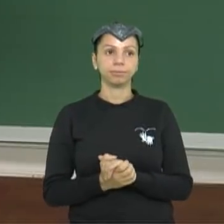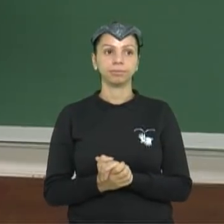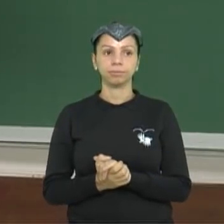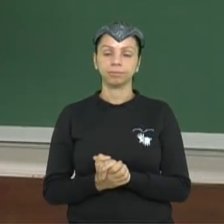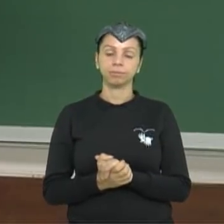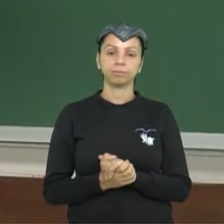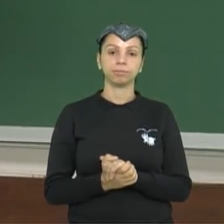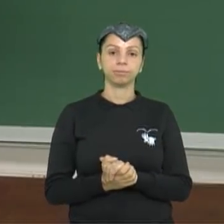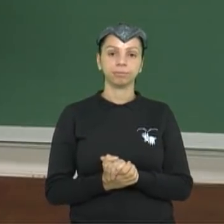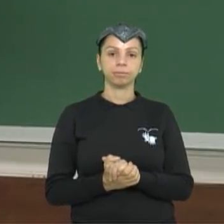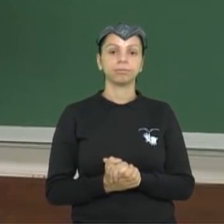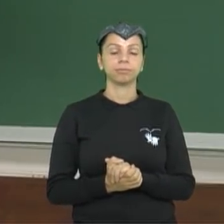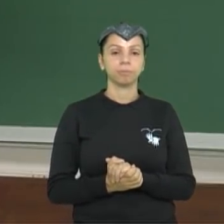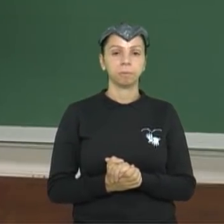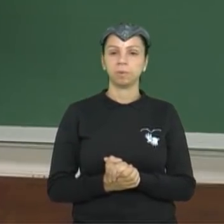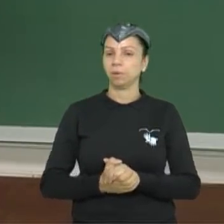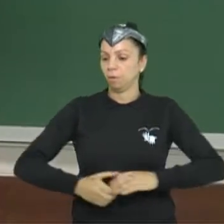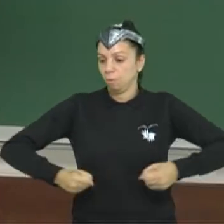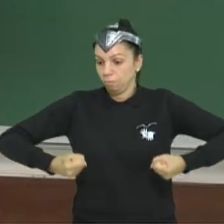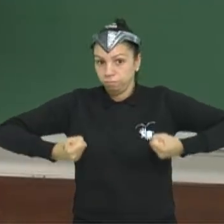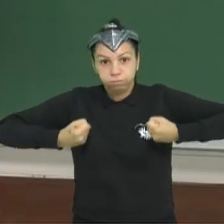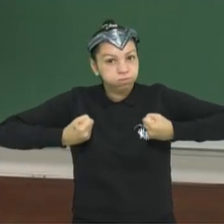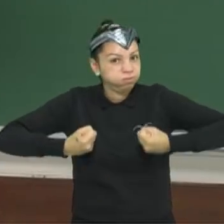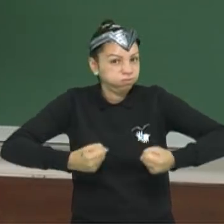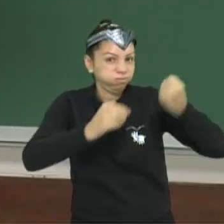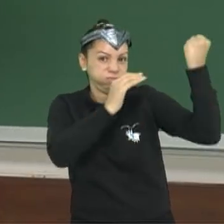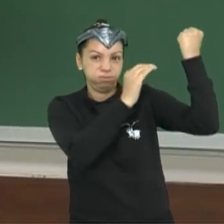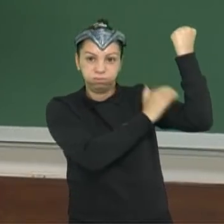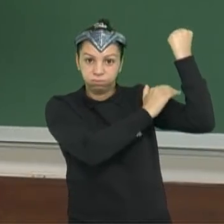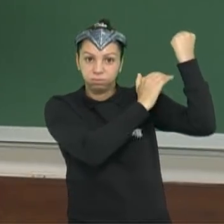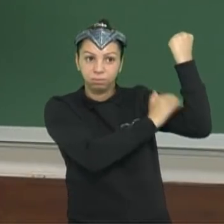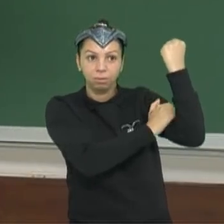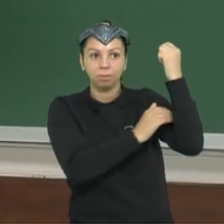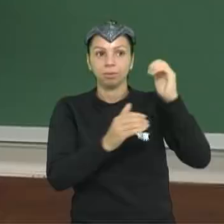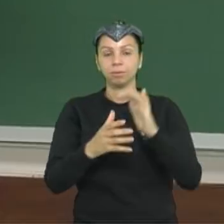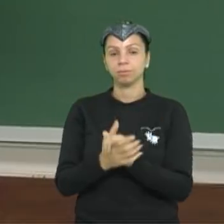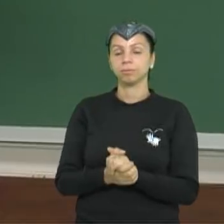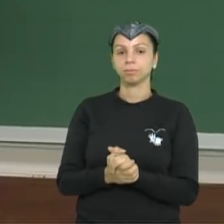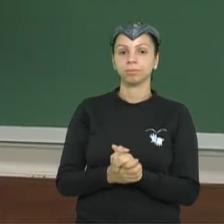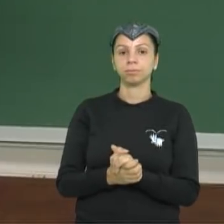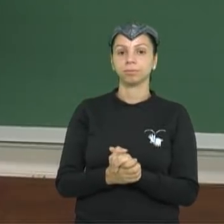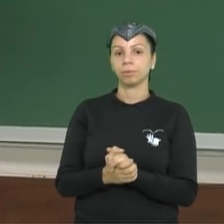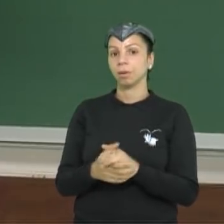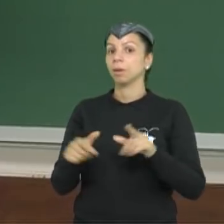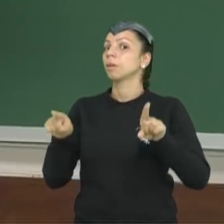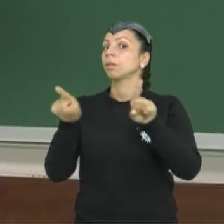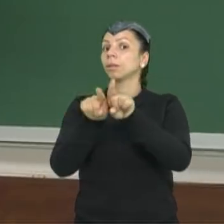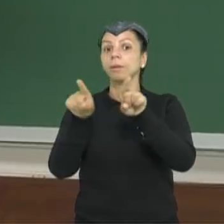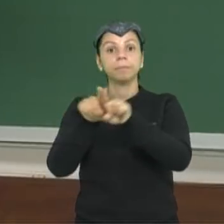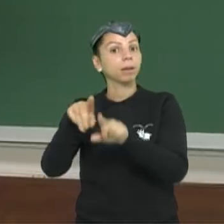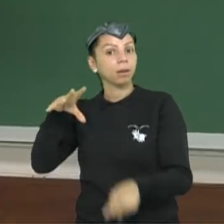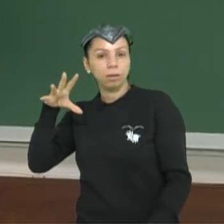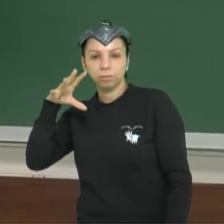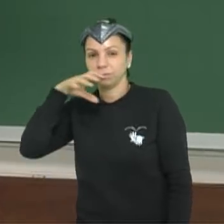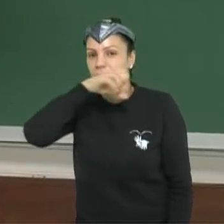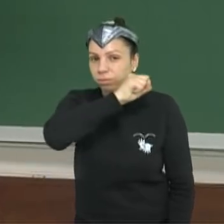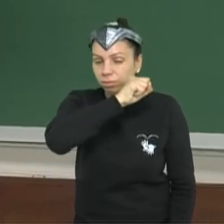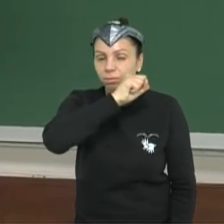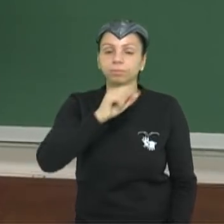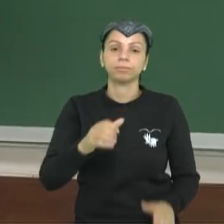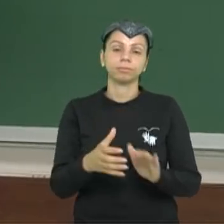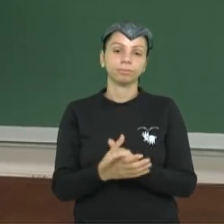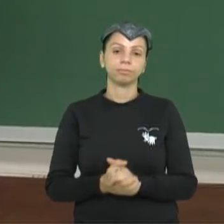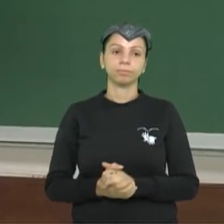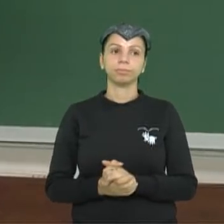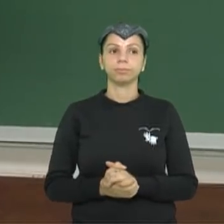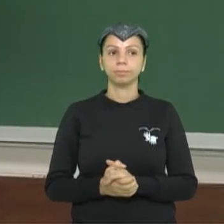é strong, forte, ele é fast, também é fast, todos os